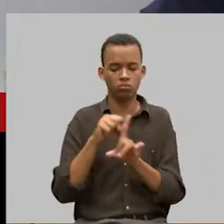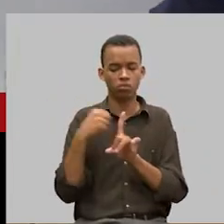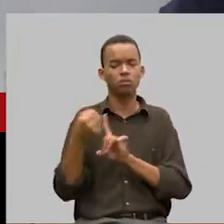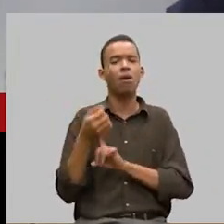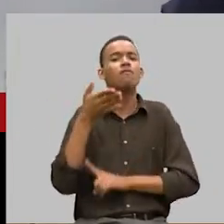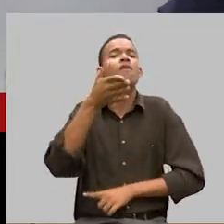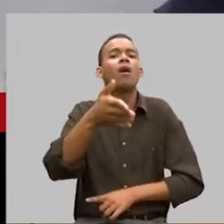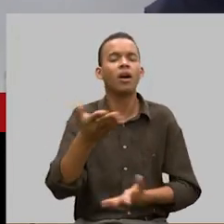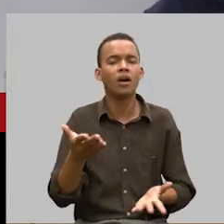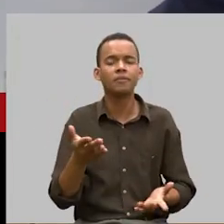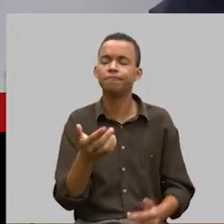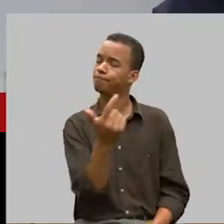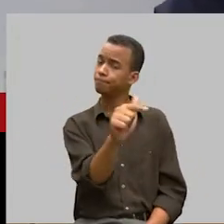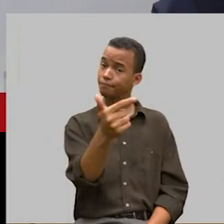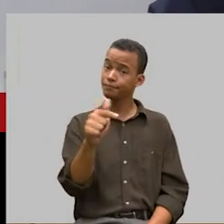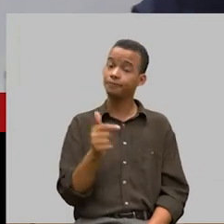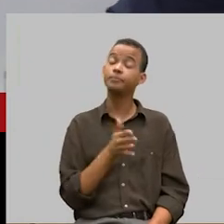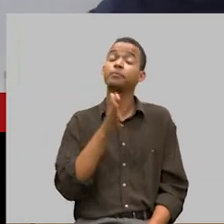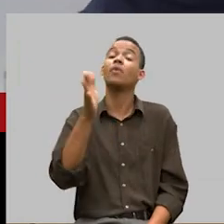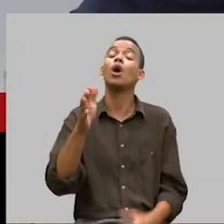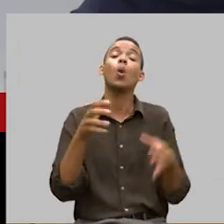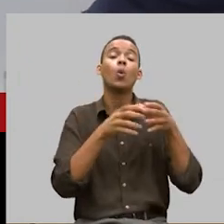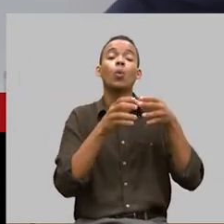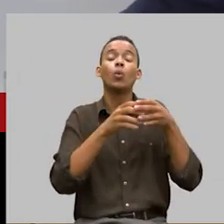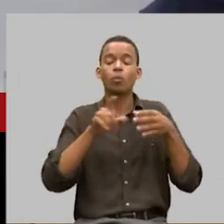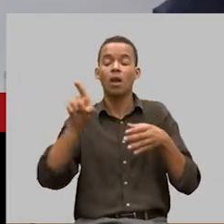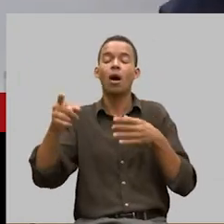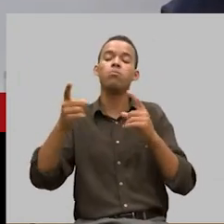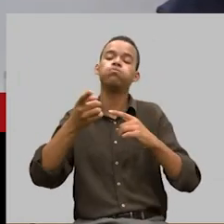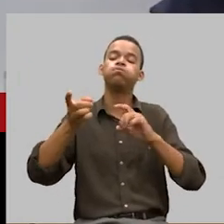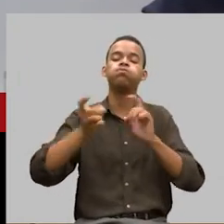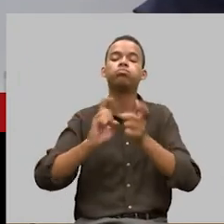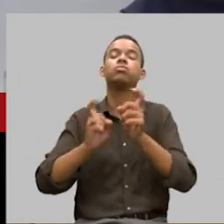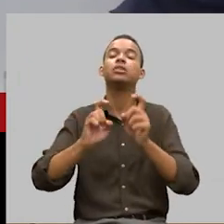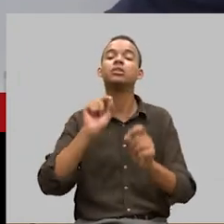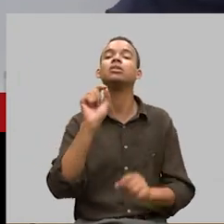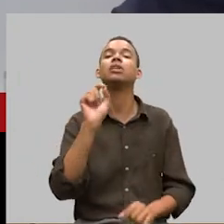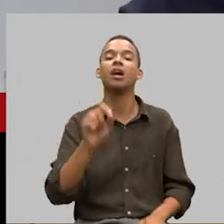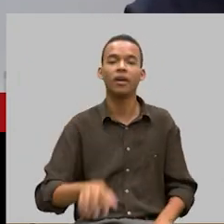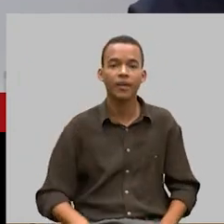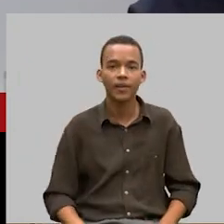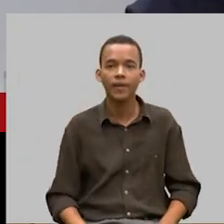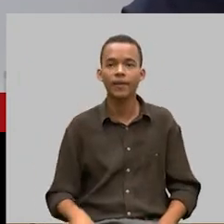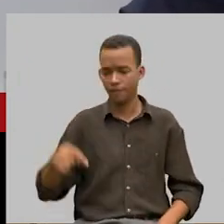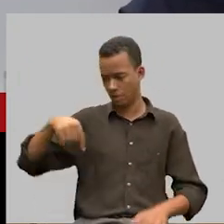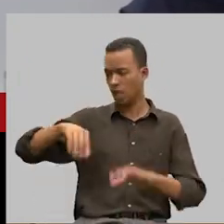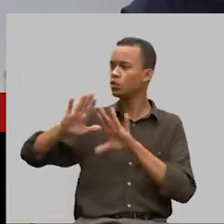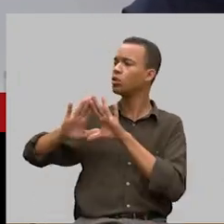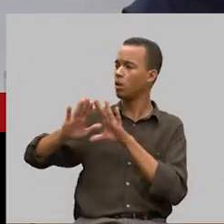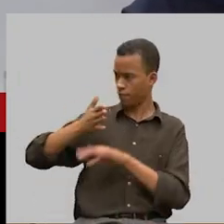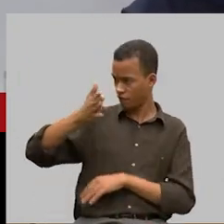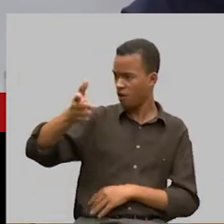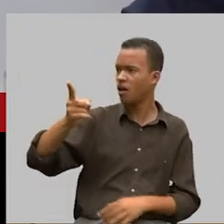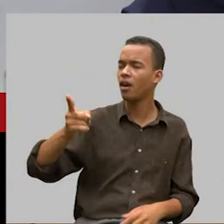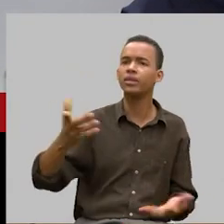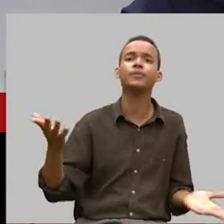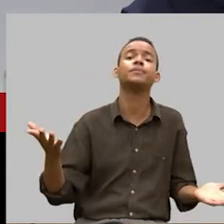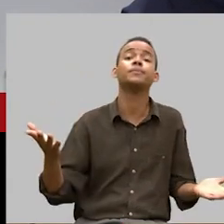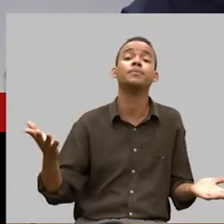o meib também não quem que foi então cú foi Assembleia Legislativa foi